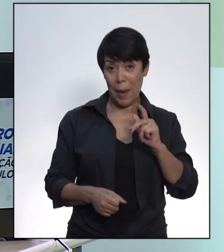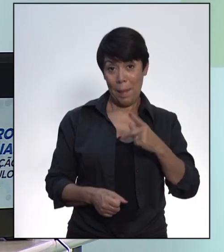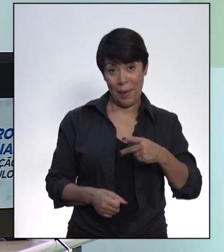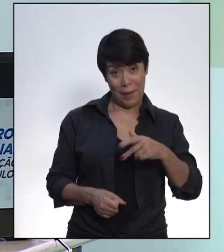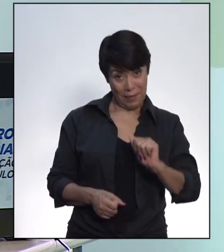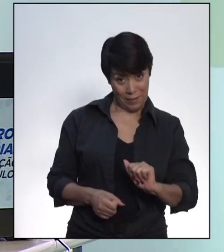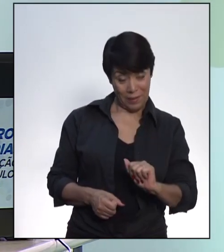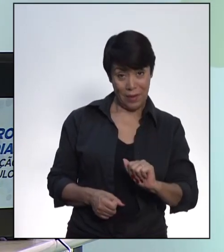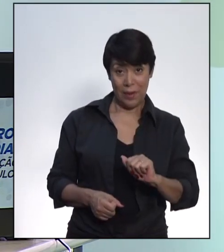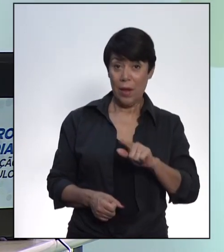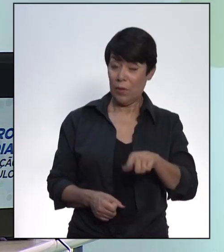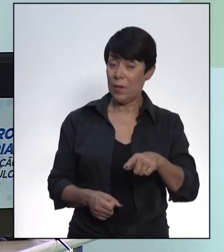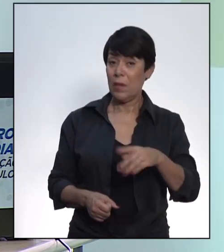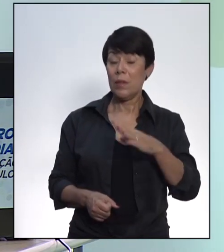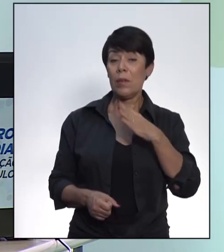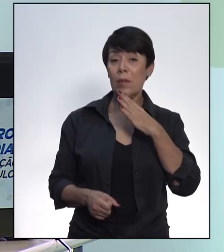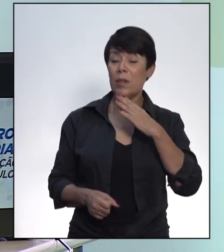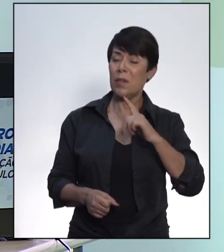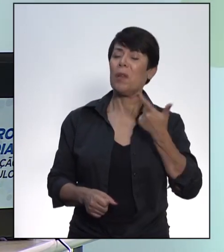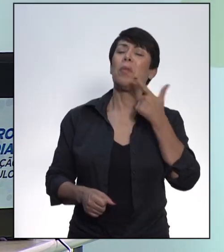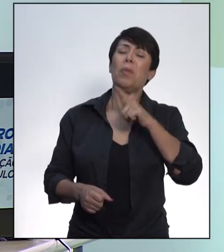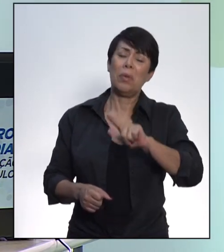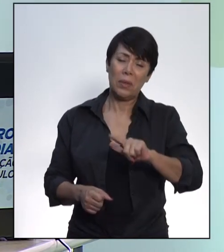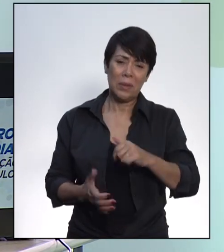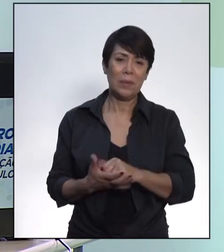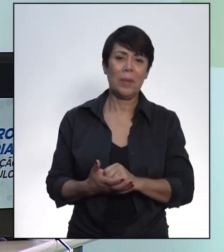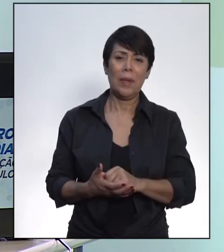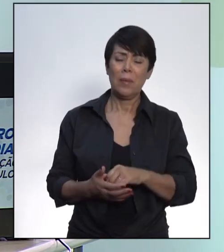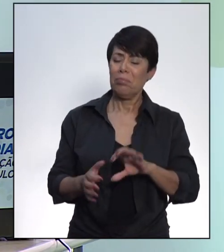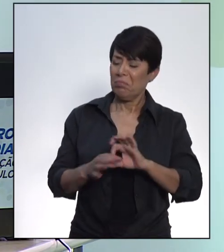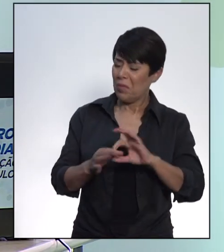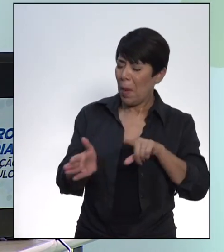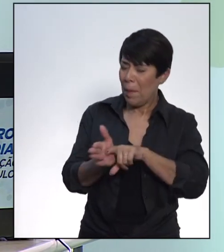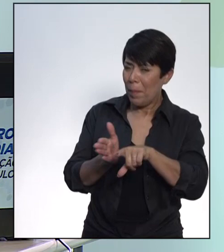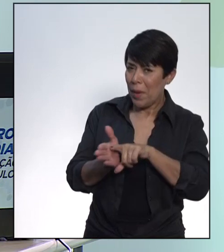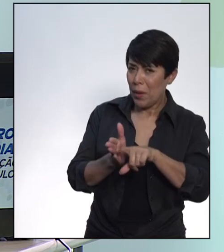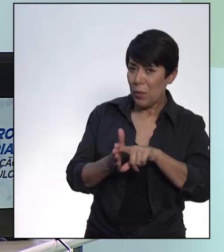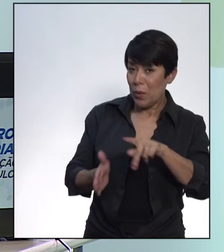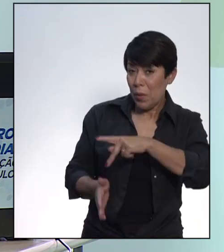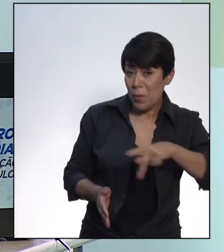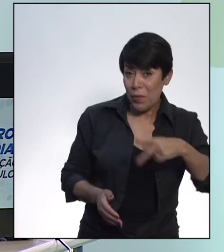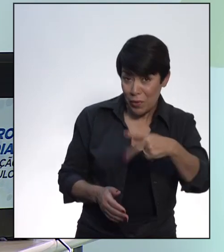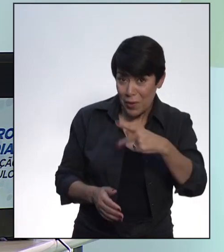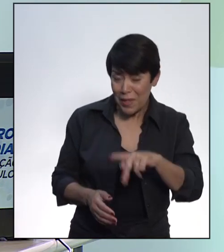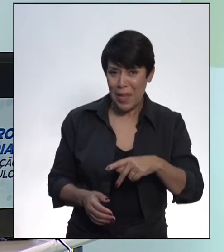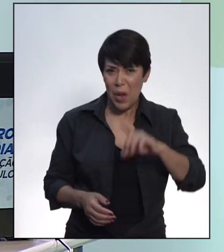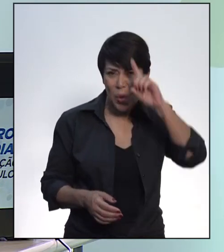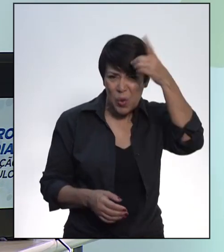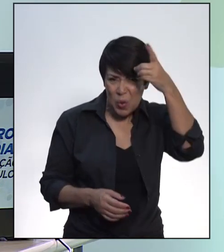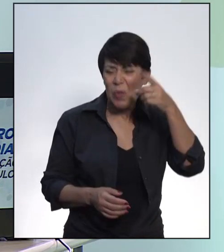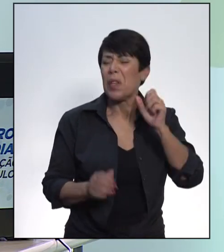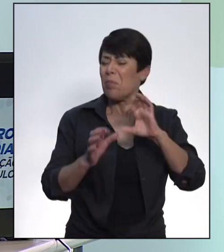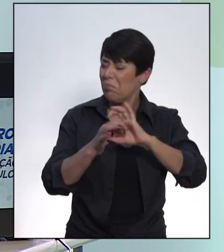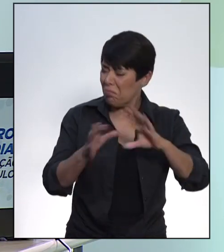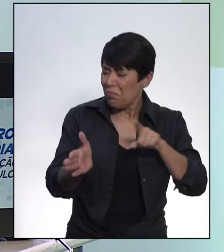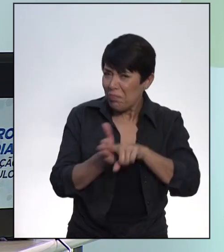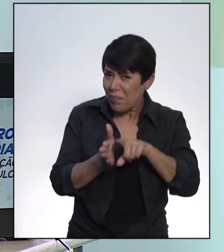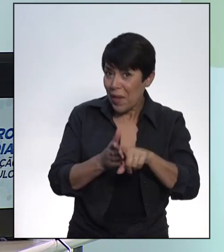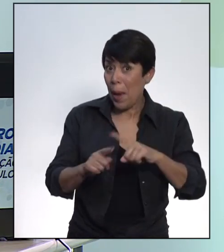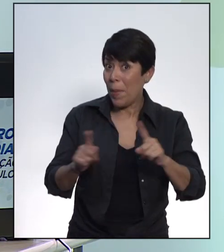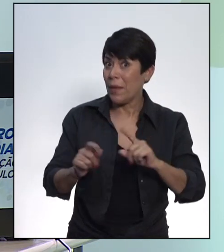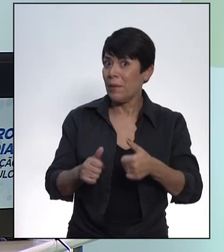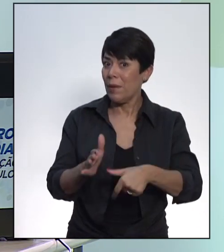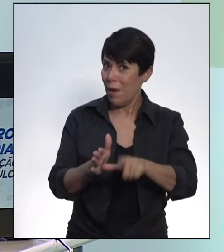vocês vão ver mais algumas vezes, né? Pergunte para o seu professor, tire dúvida com ele de como que é. Só que antes eu tenho